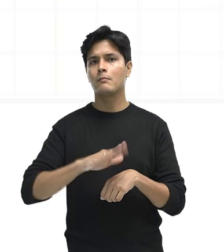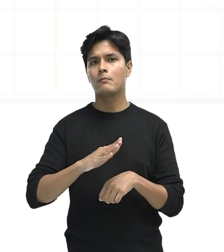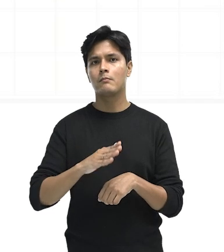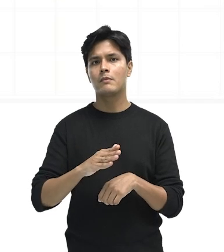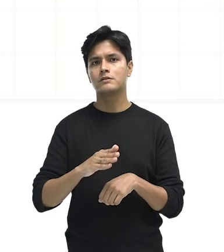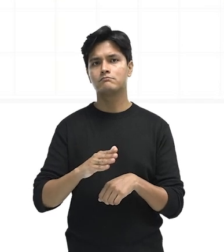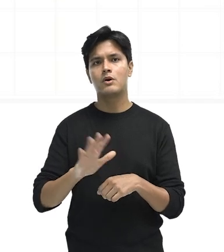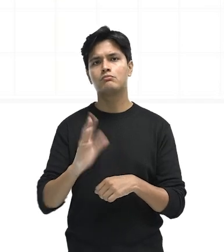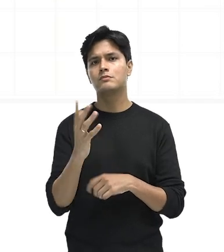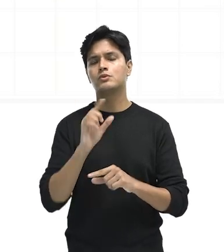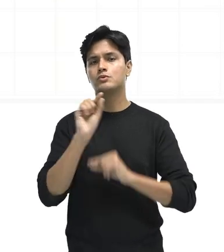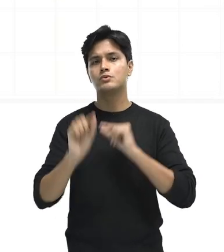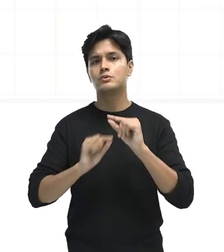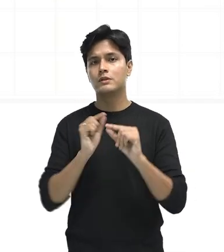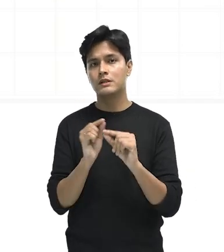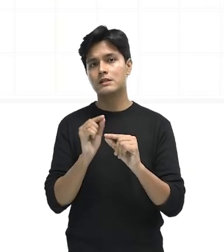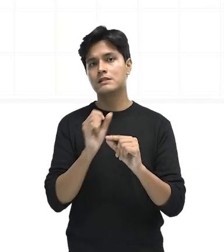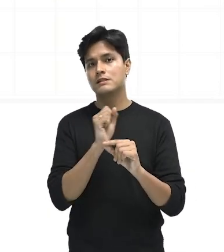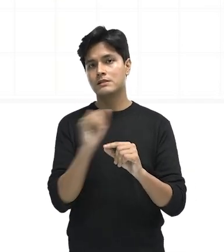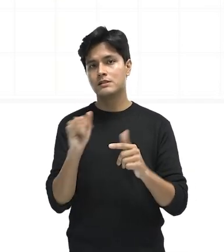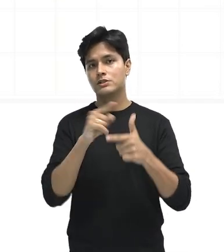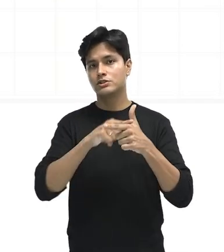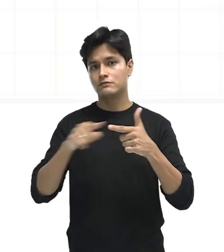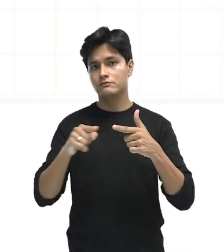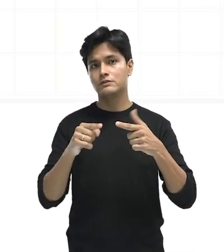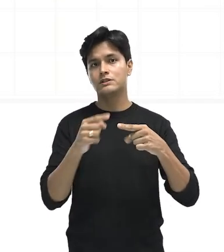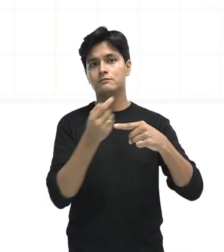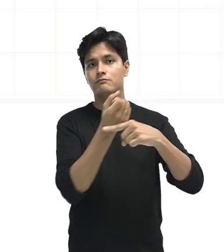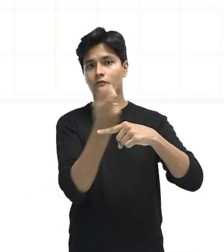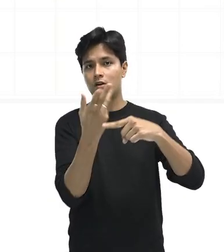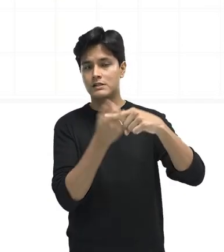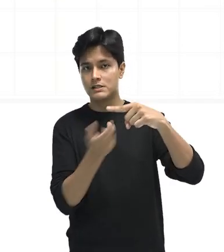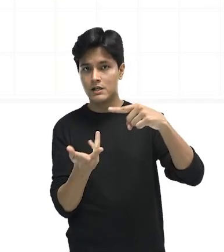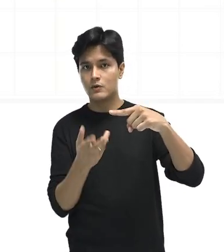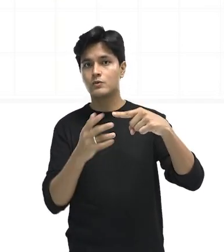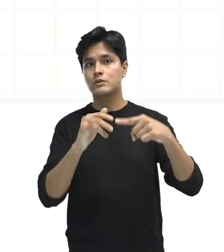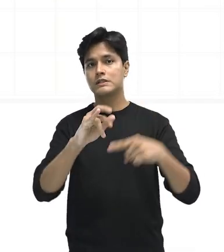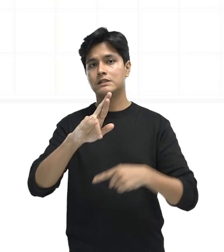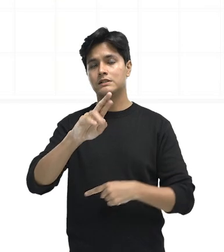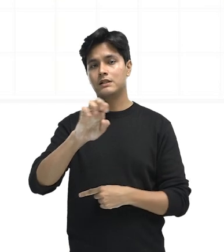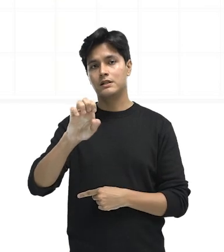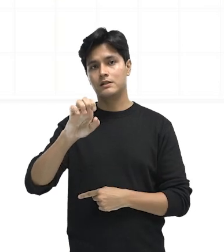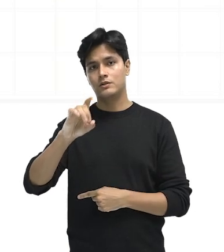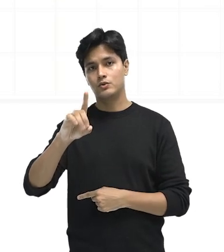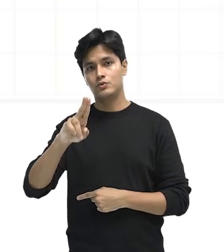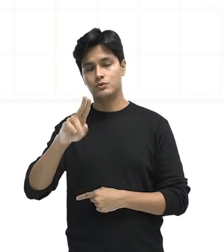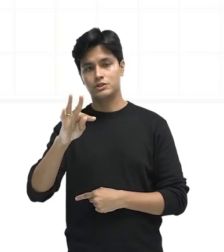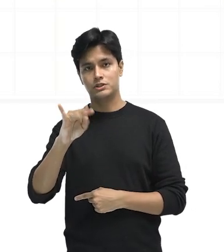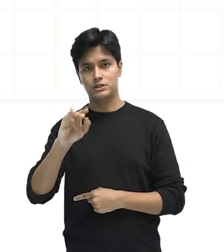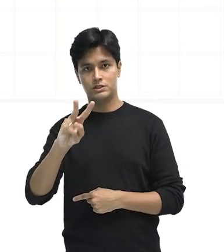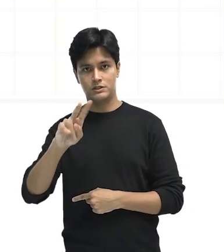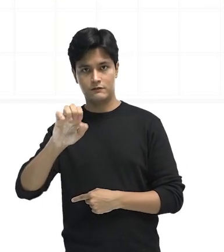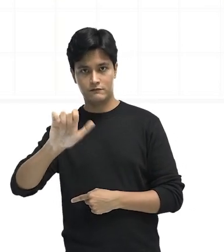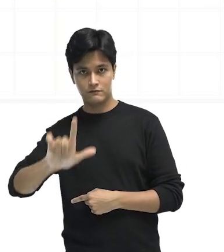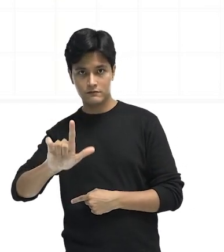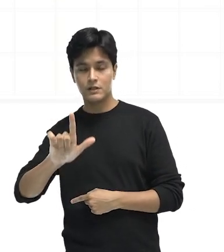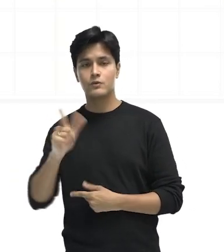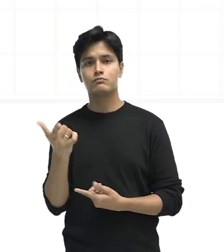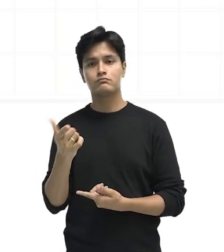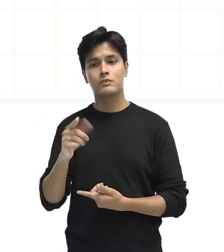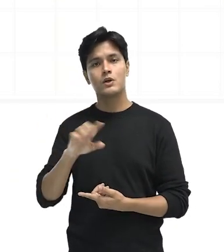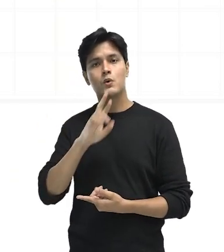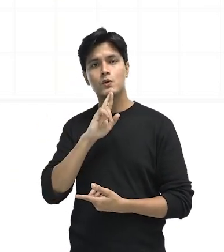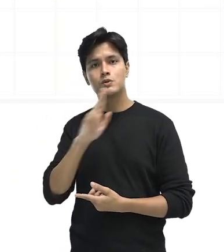dividir uma fração, né? Principalmente se for uma fração irredutível, e o resultado restar um